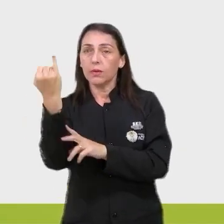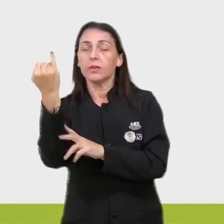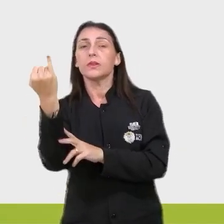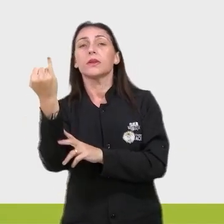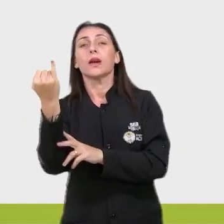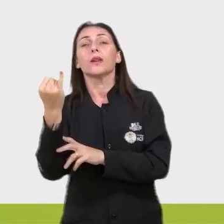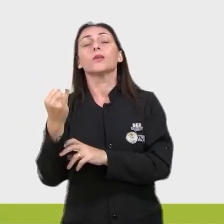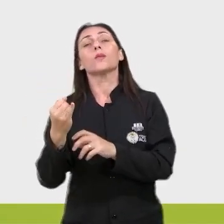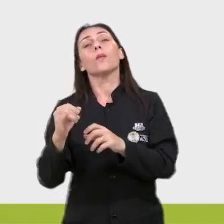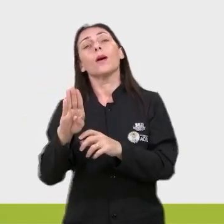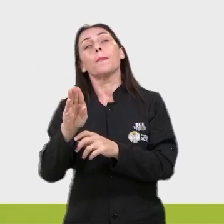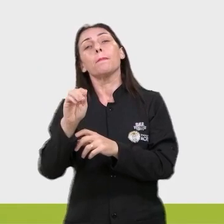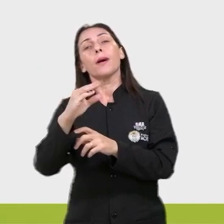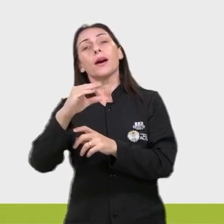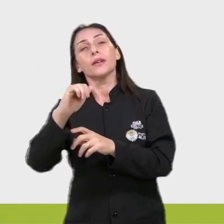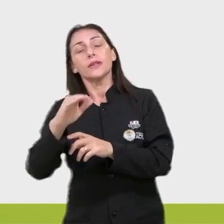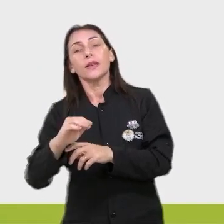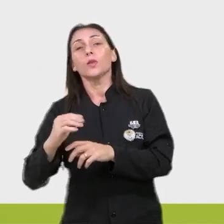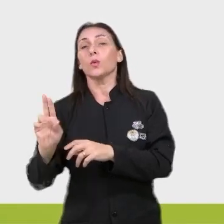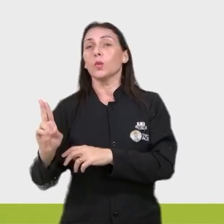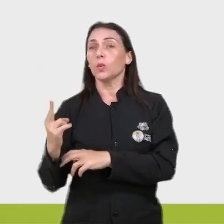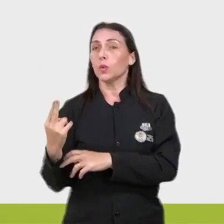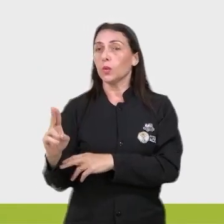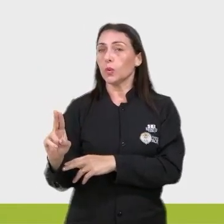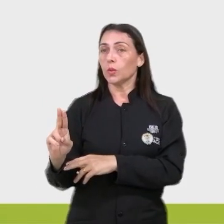com a bacia do Uruguai.